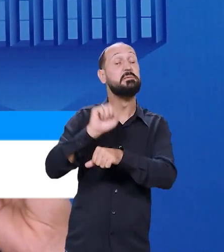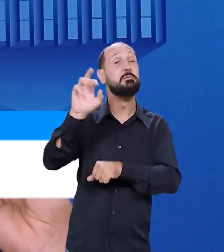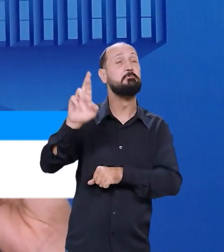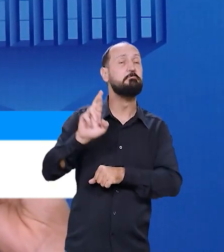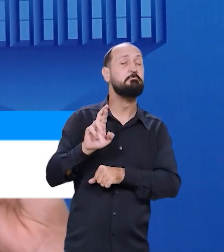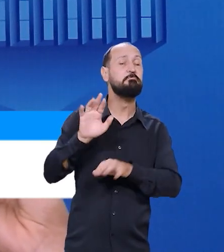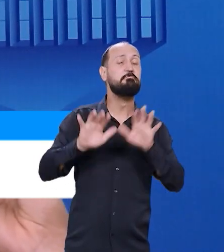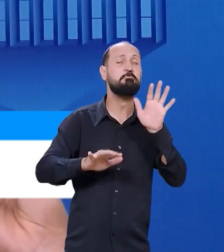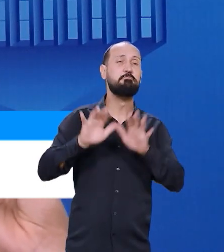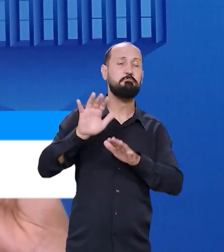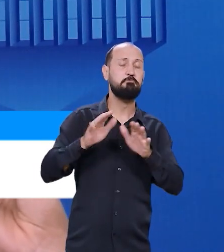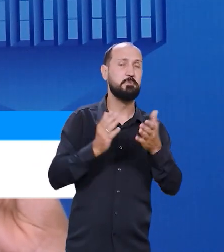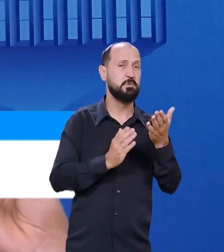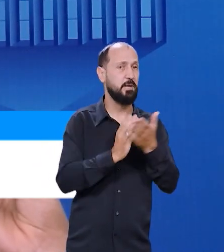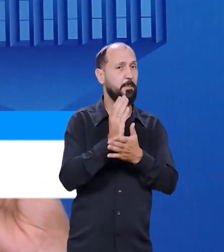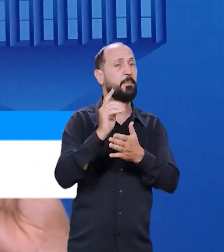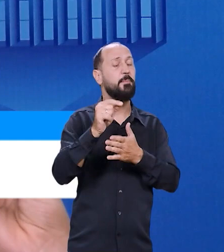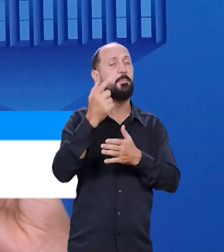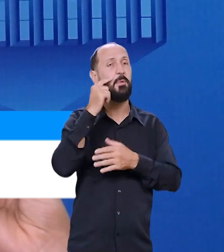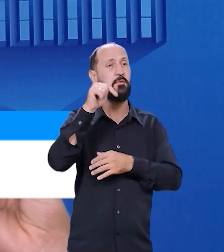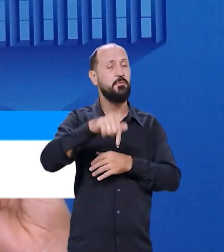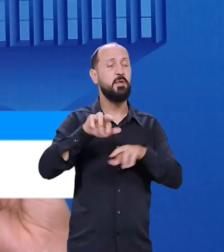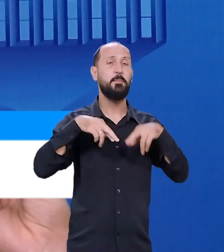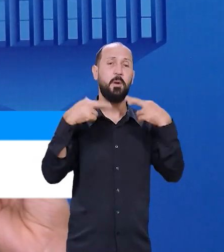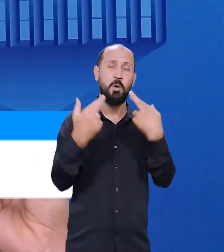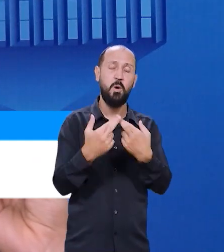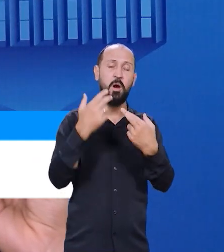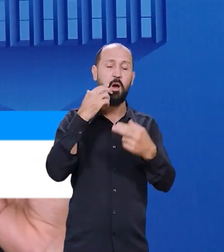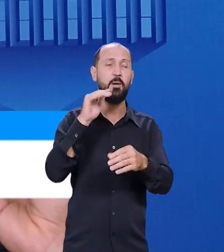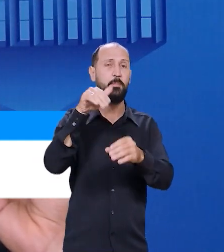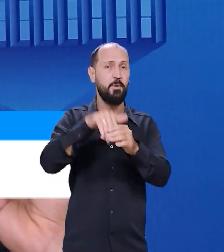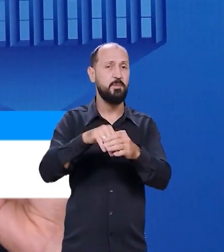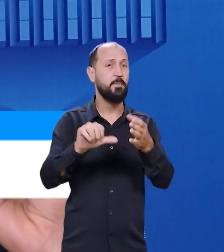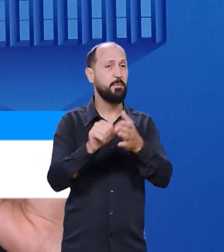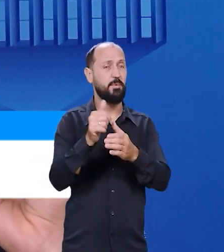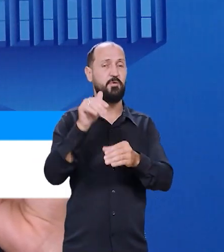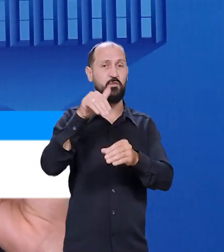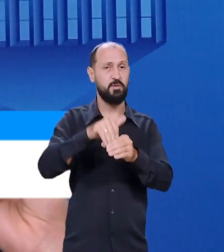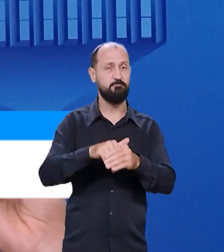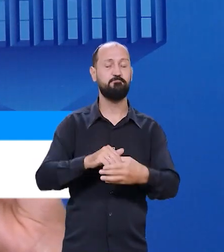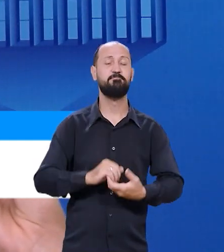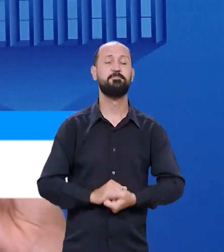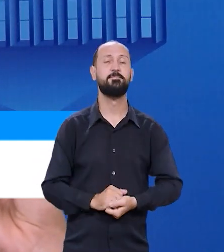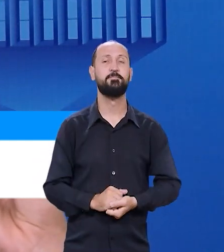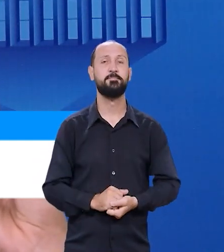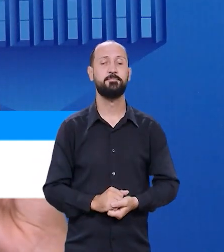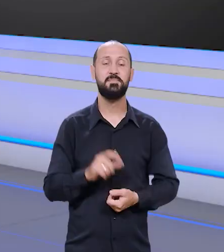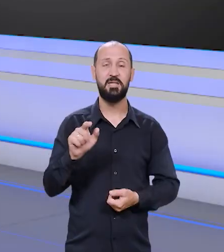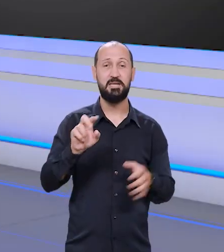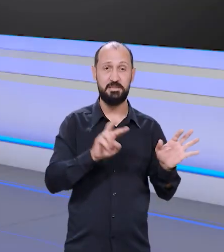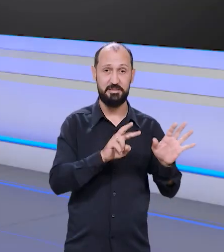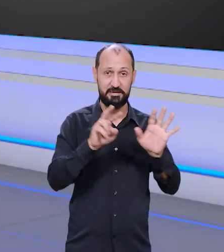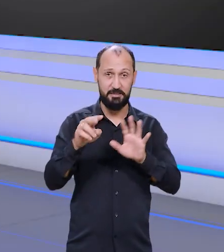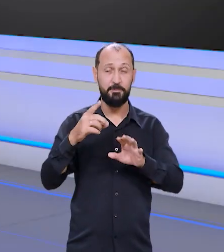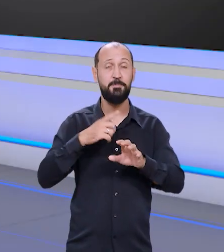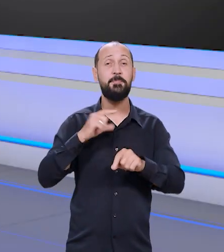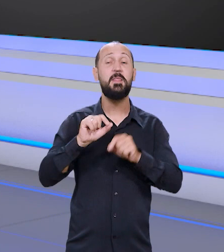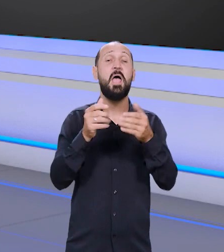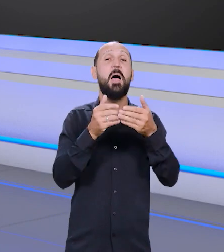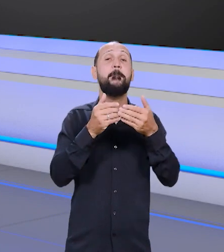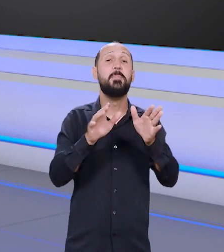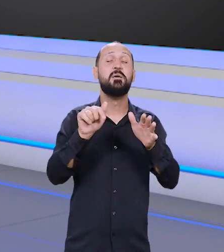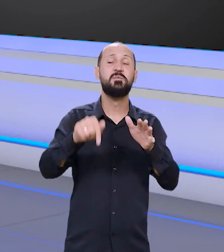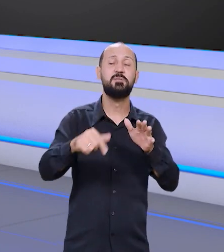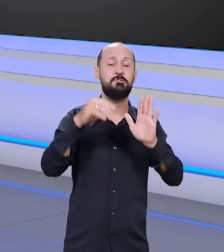Justiça e nós aguardamos que nos próximos dias ele seja aprovado para vir a plenário na primeira votação. Essa semana